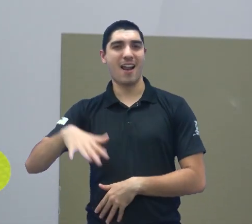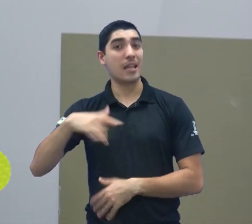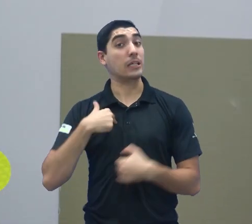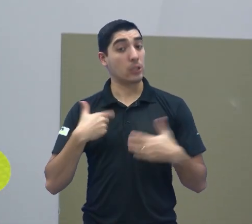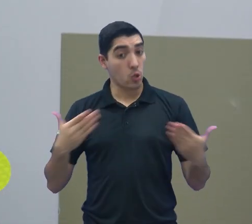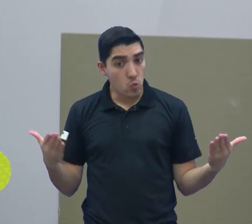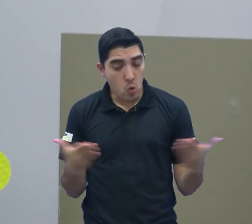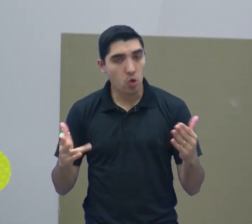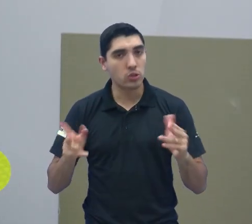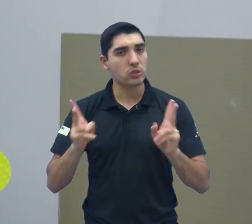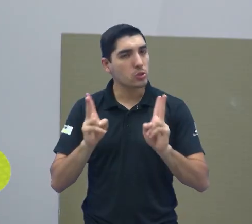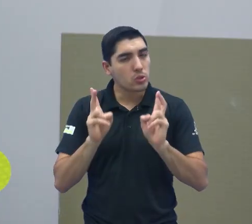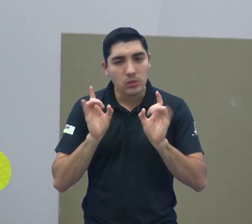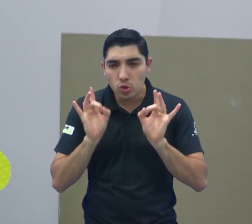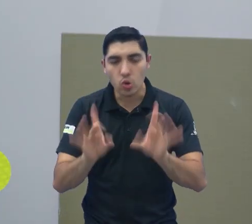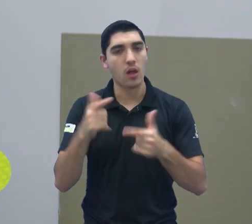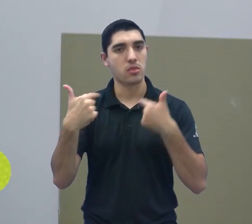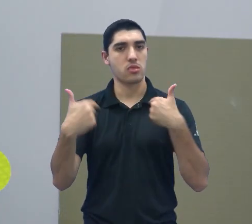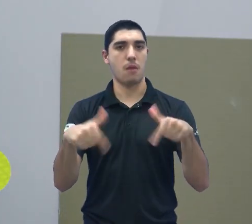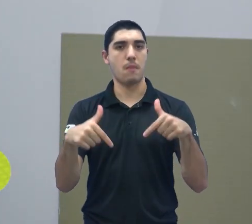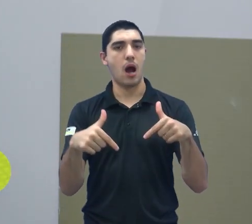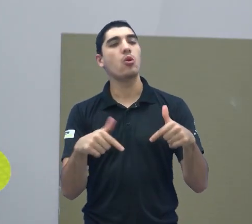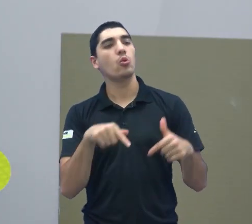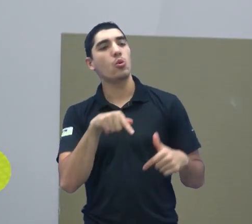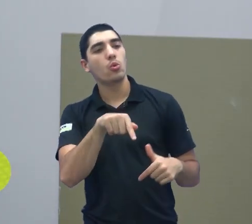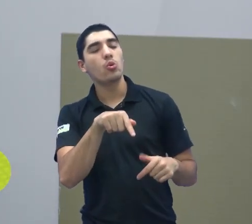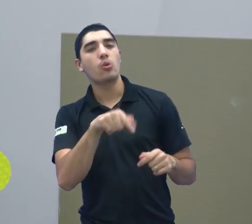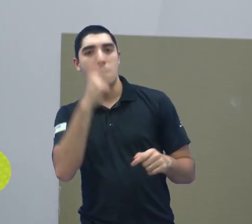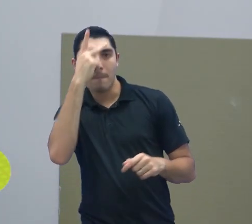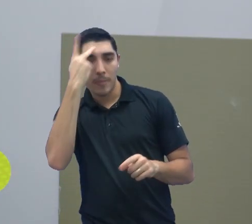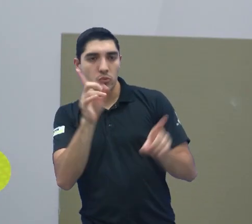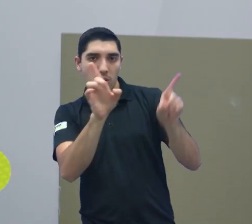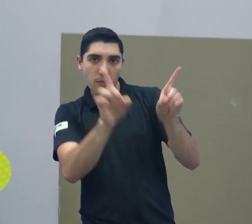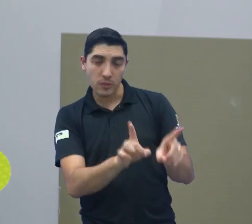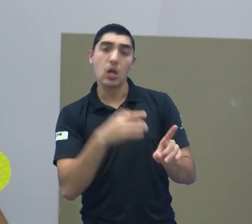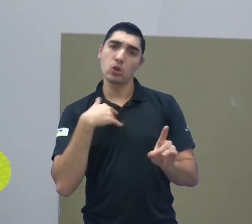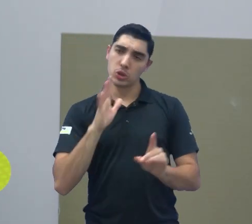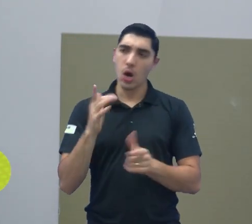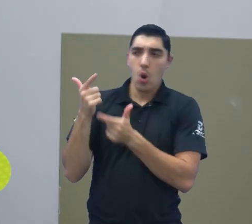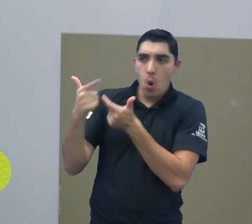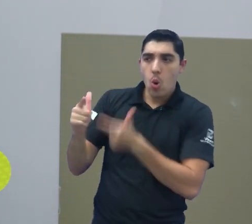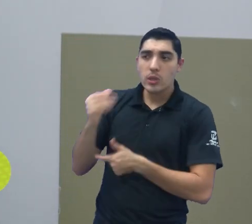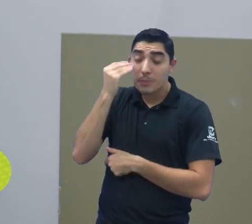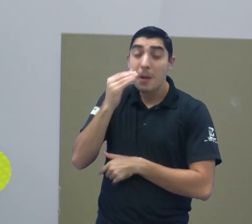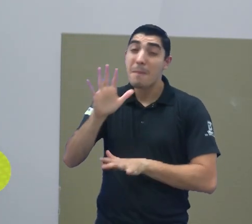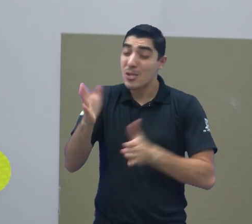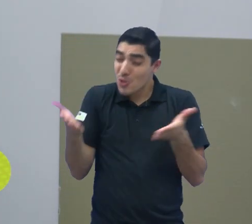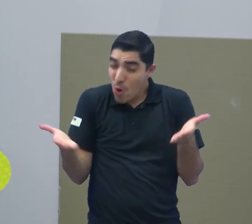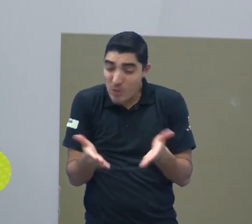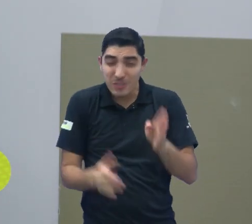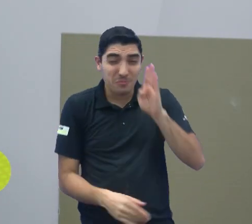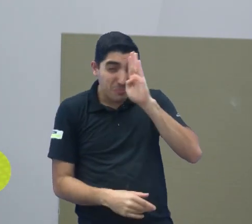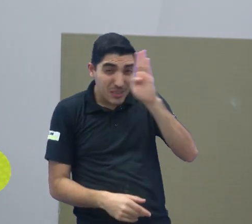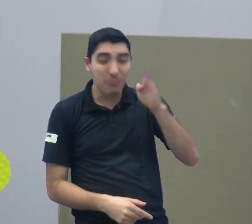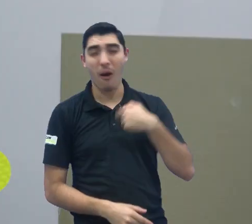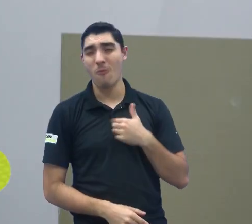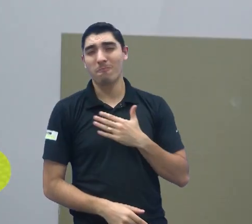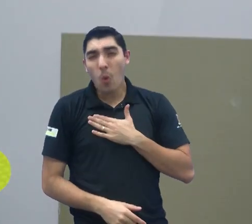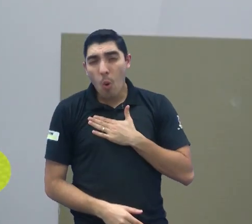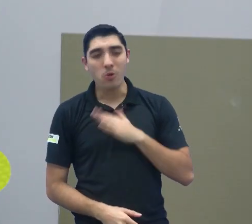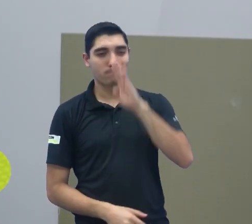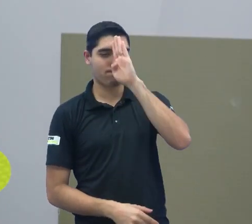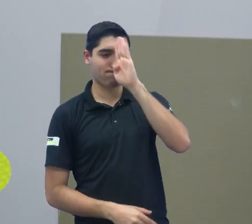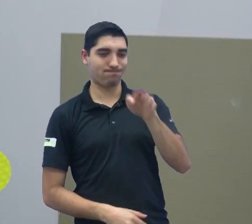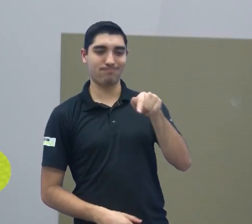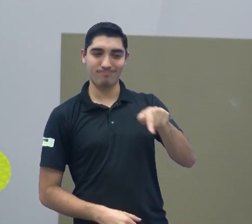para pessoa com deficiência, no momento com a bocha paralímpica, mas já atuei em outras áreas, né? E eu não me vejo hoje, né, atuando em outras áreas que não